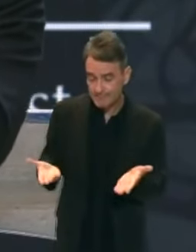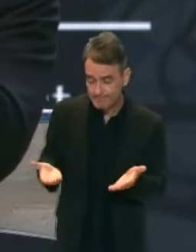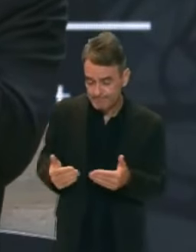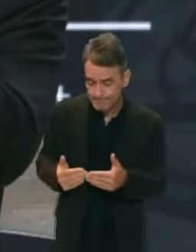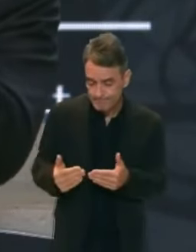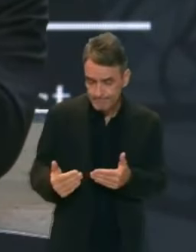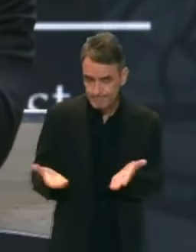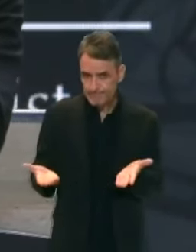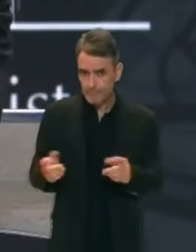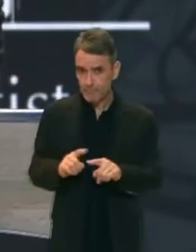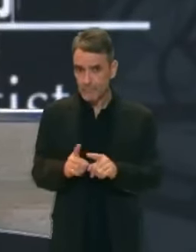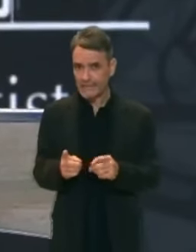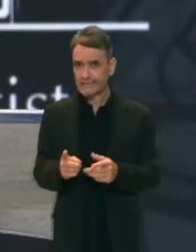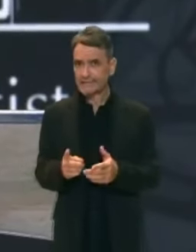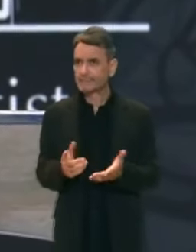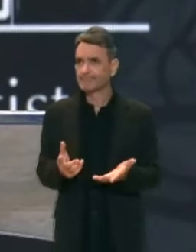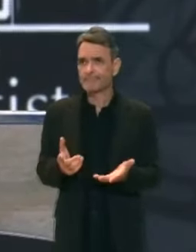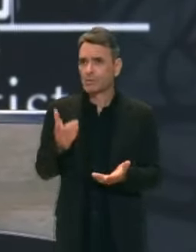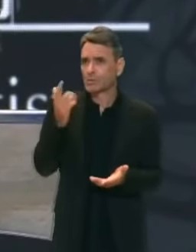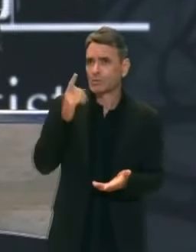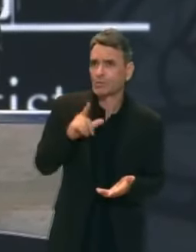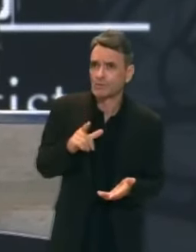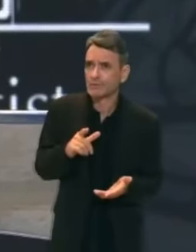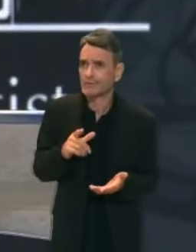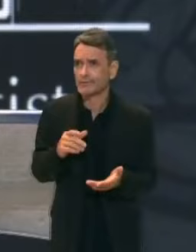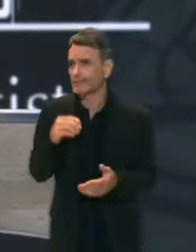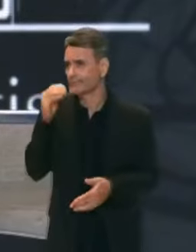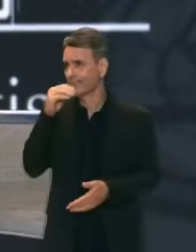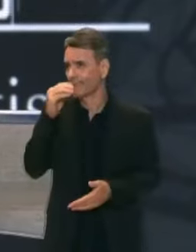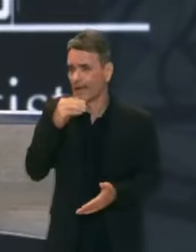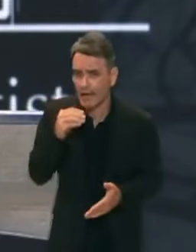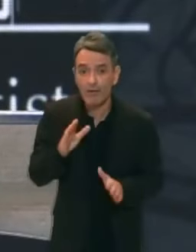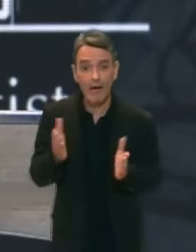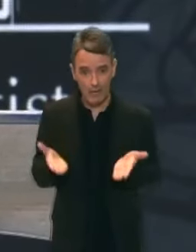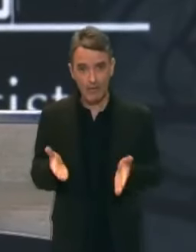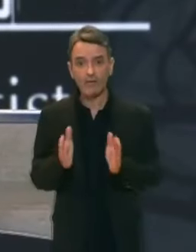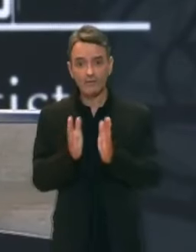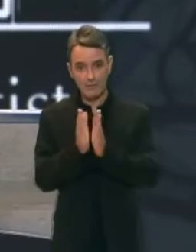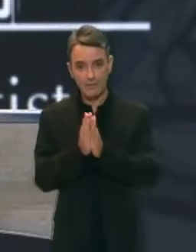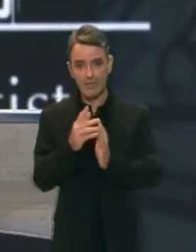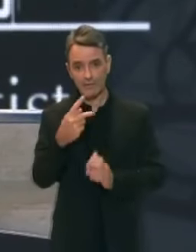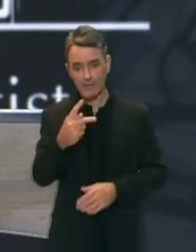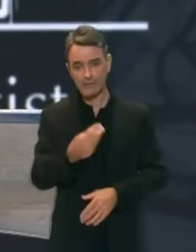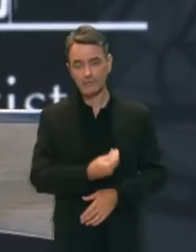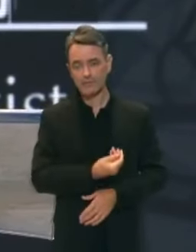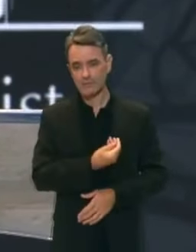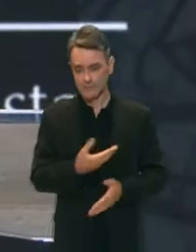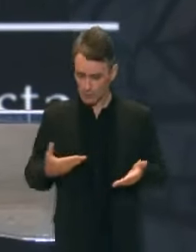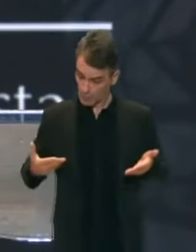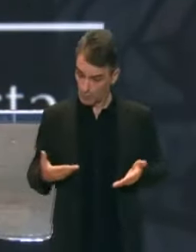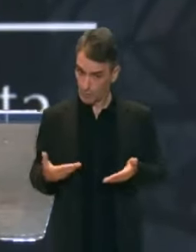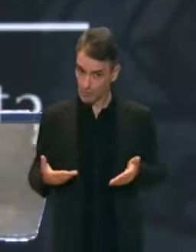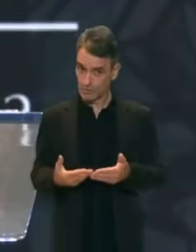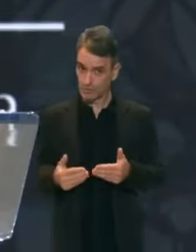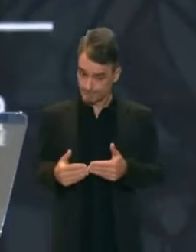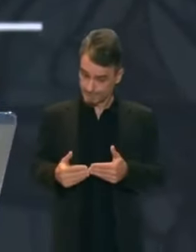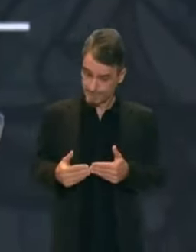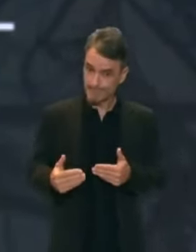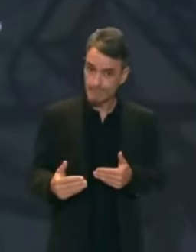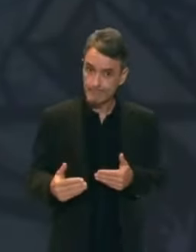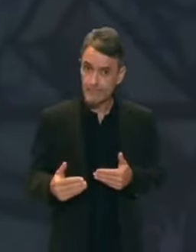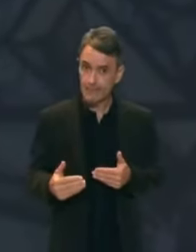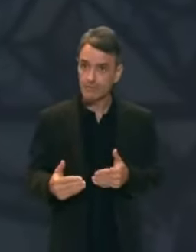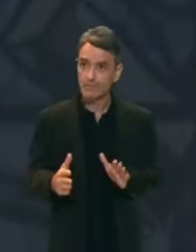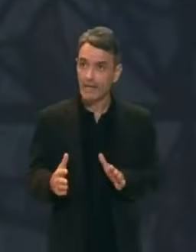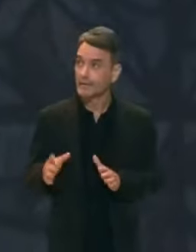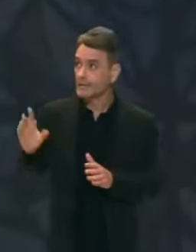tem forças para fazer isso, nós vamos orar, para que hoje seja o primeiro passo que você vai dar para